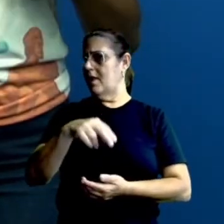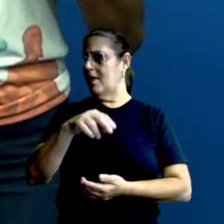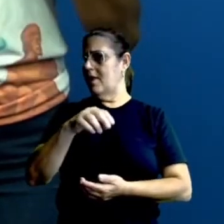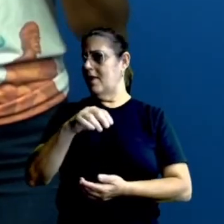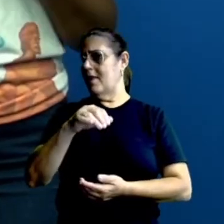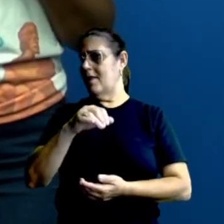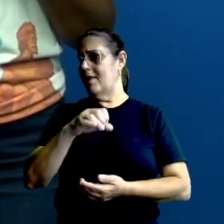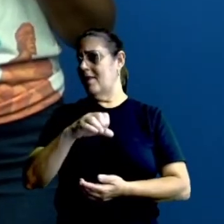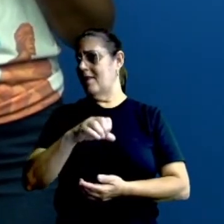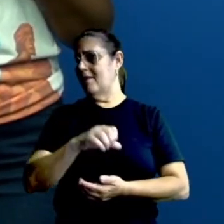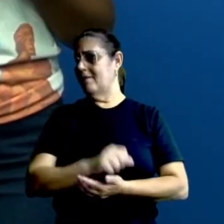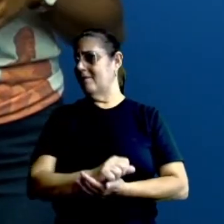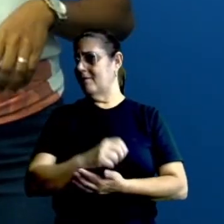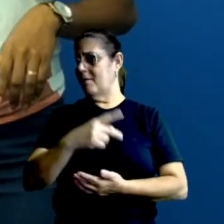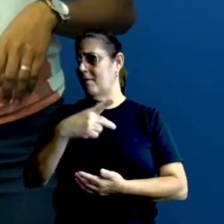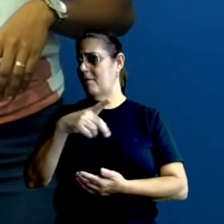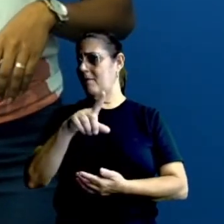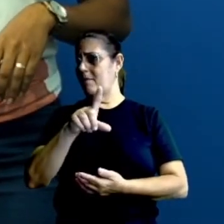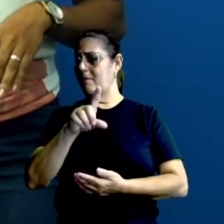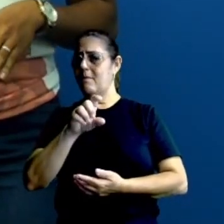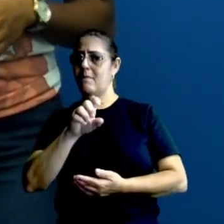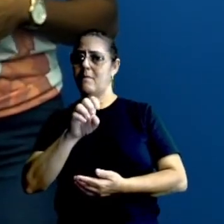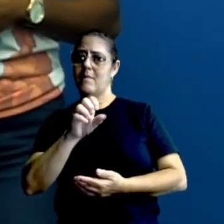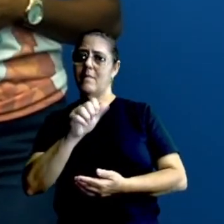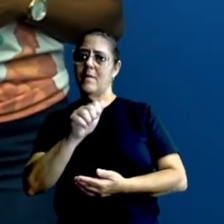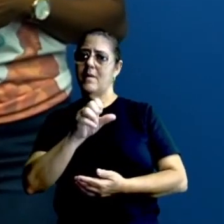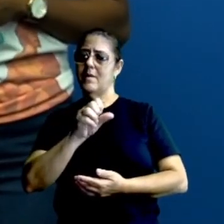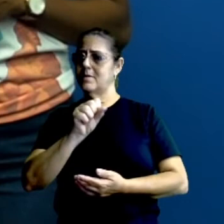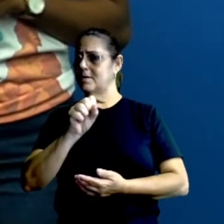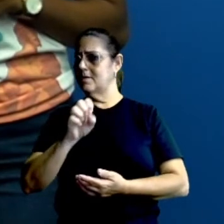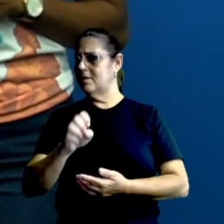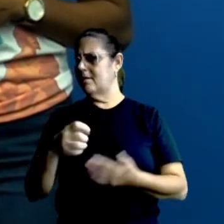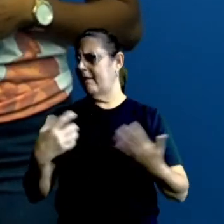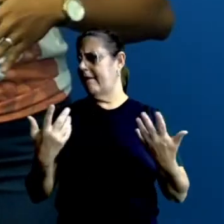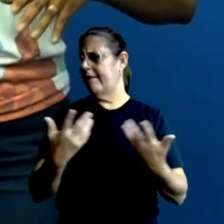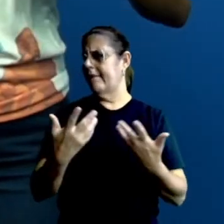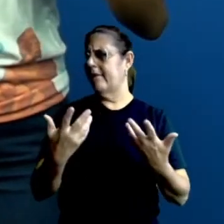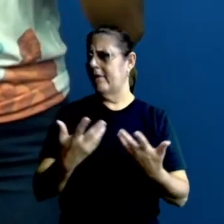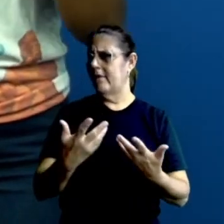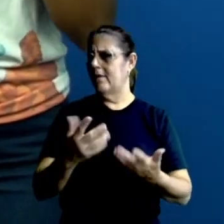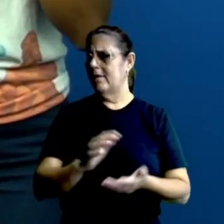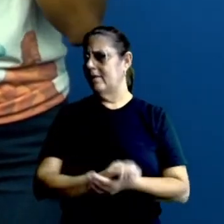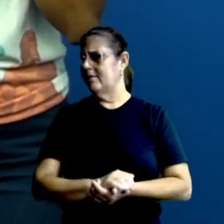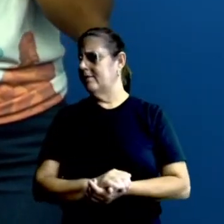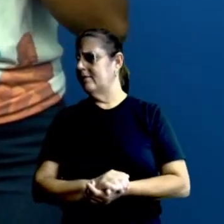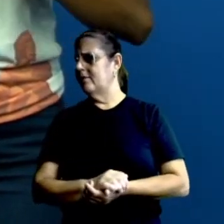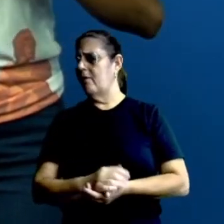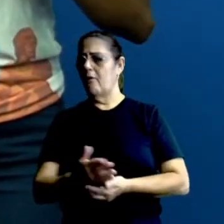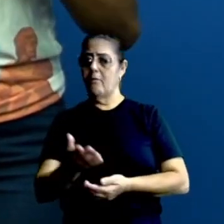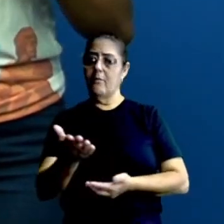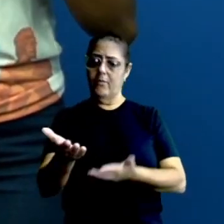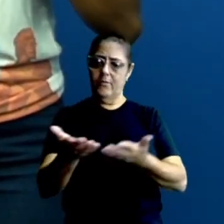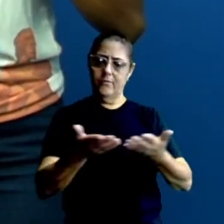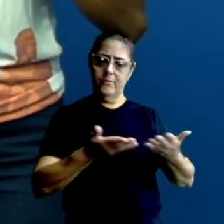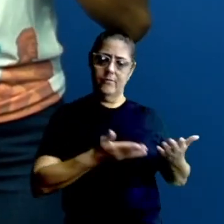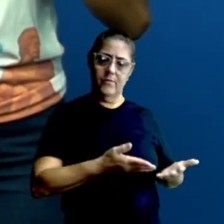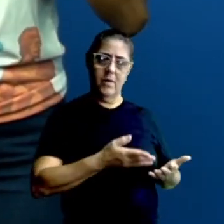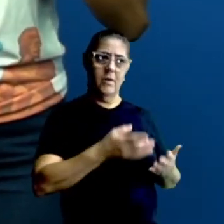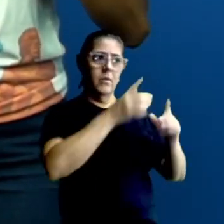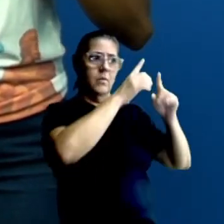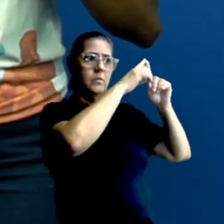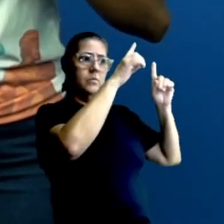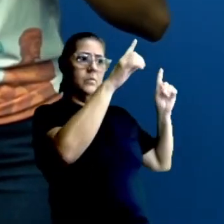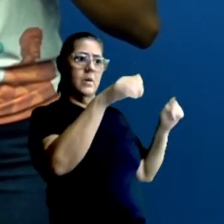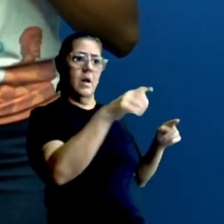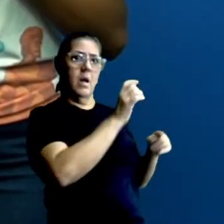please. Correto? Agora, amores, e essa? Venha ao quadro, por favor. Essa eu morria